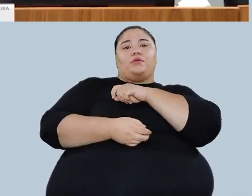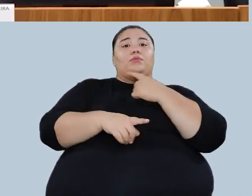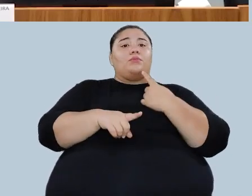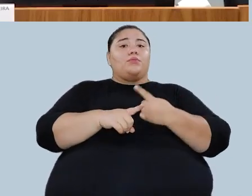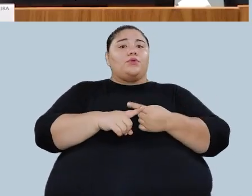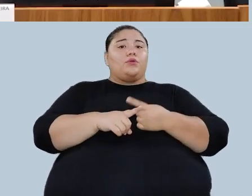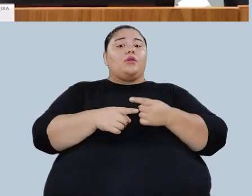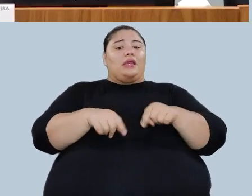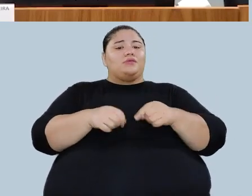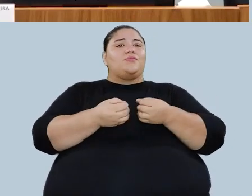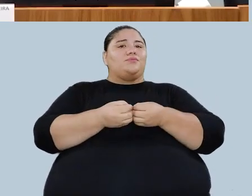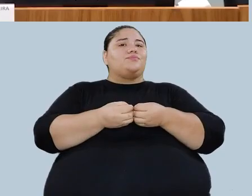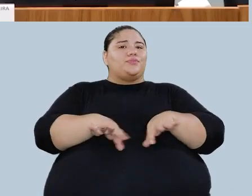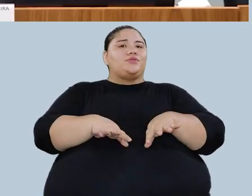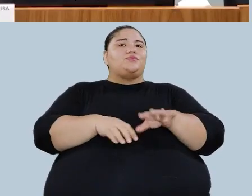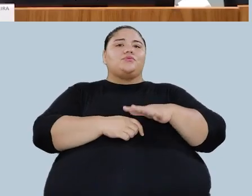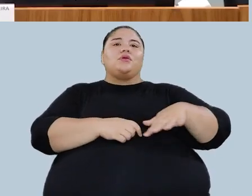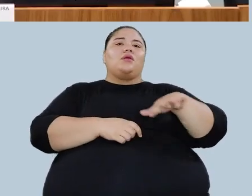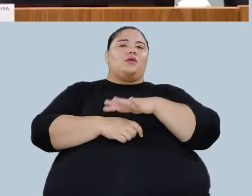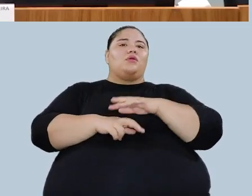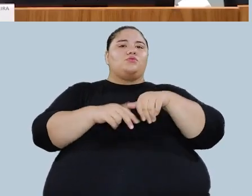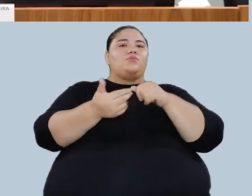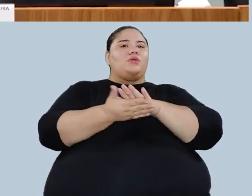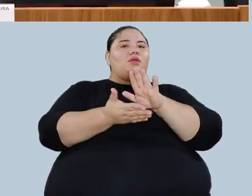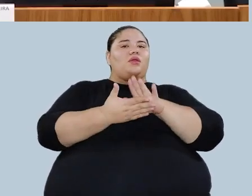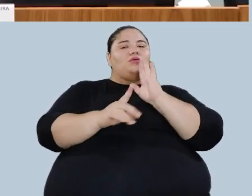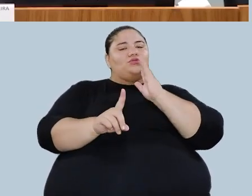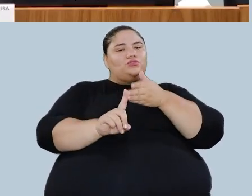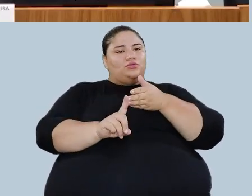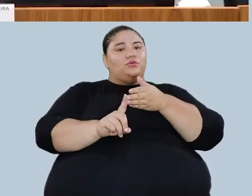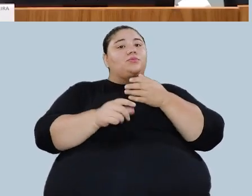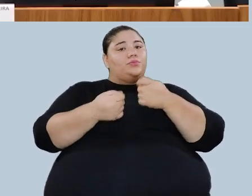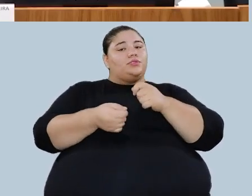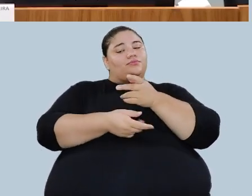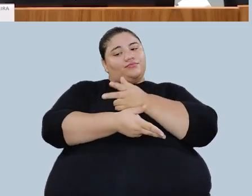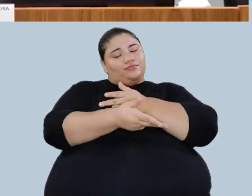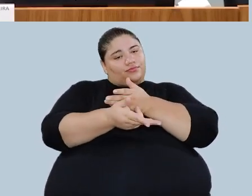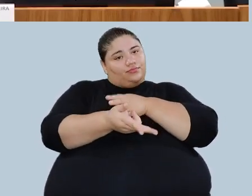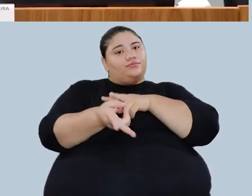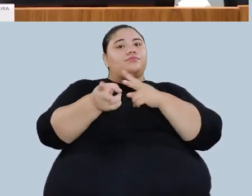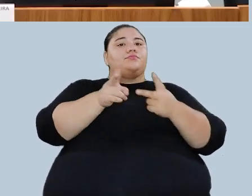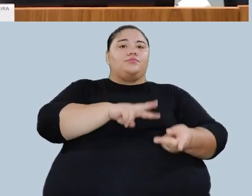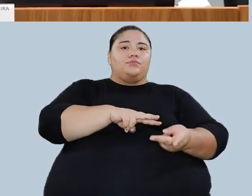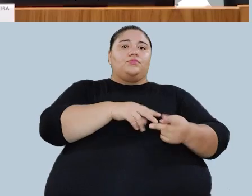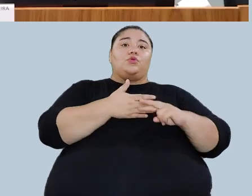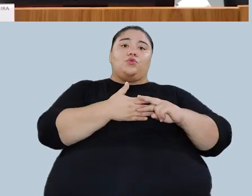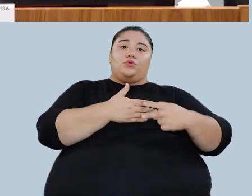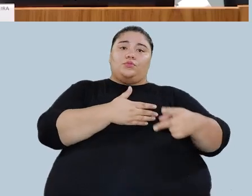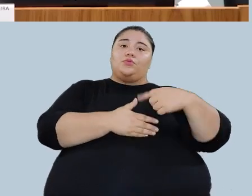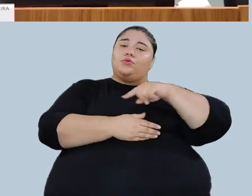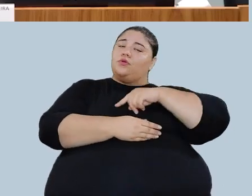aquilo talvez imploda aquele mercado na relação de consumo direto. Então, é preciso fazer uma transição. E, consequentemente, nós